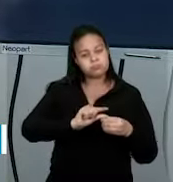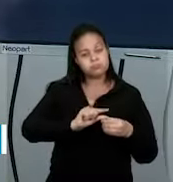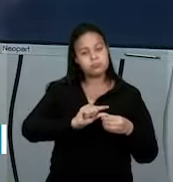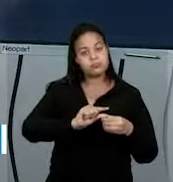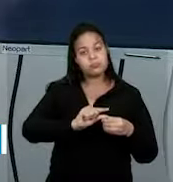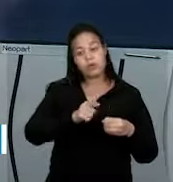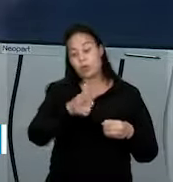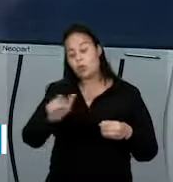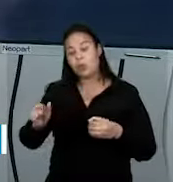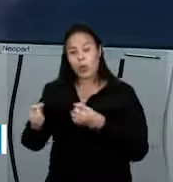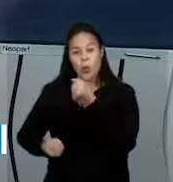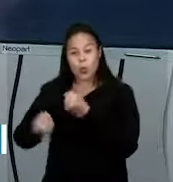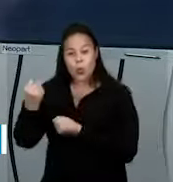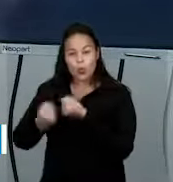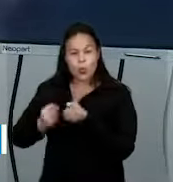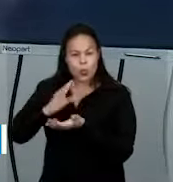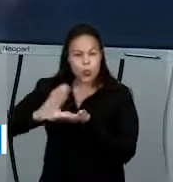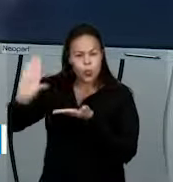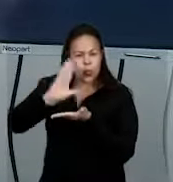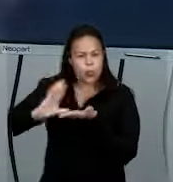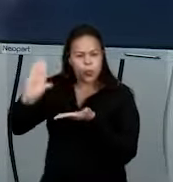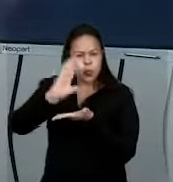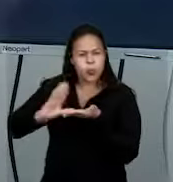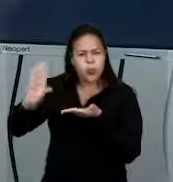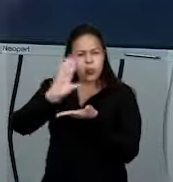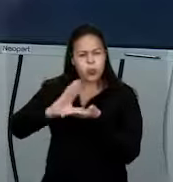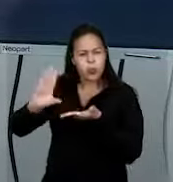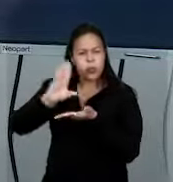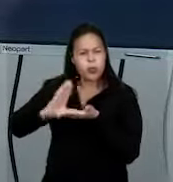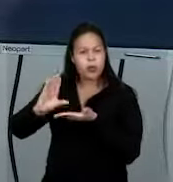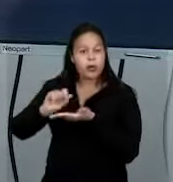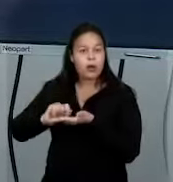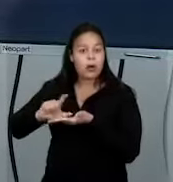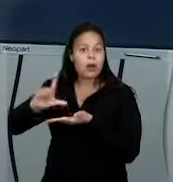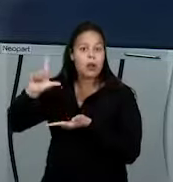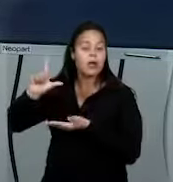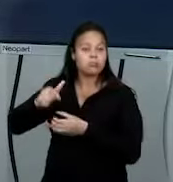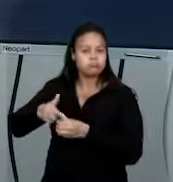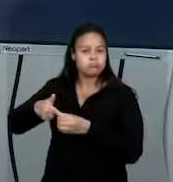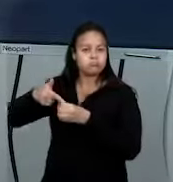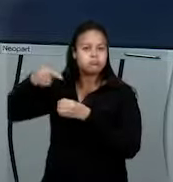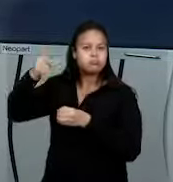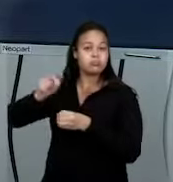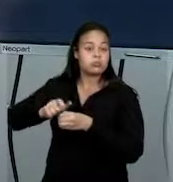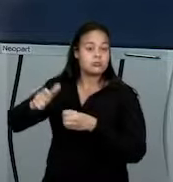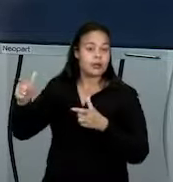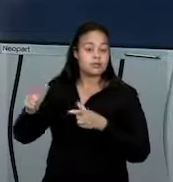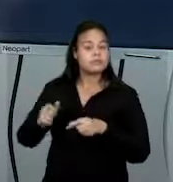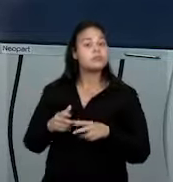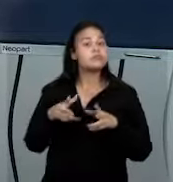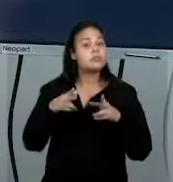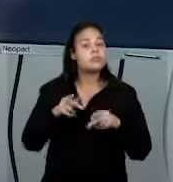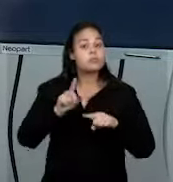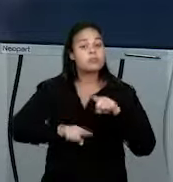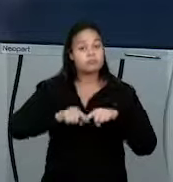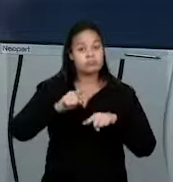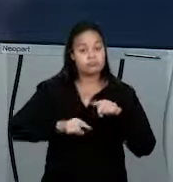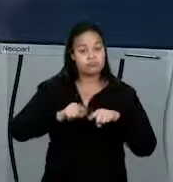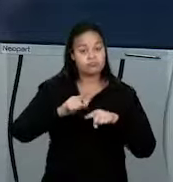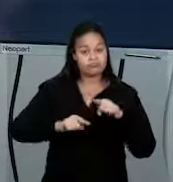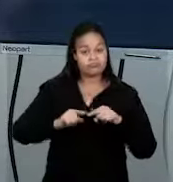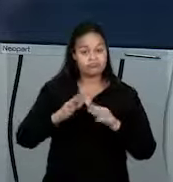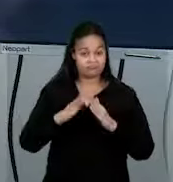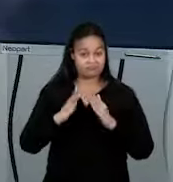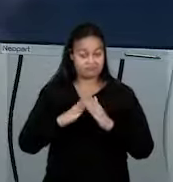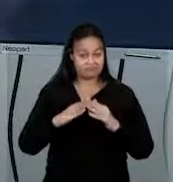do que o motor de um carro de Fórmula 1. E isso vai acontecer também com os equipamentos elétricos. O equipamento